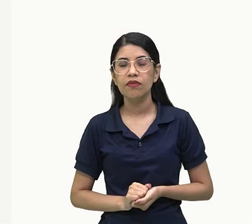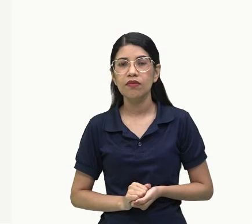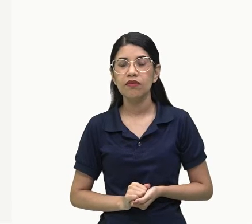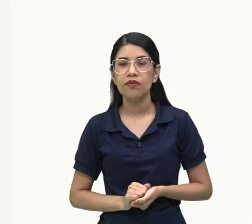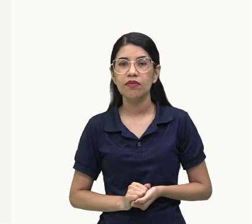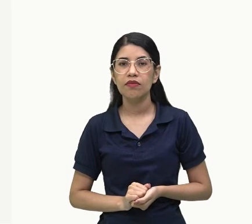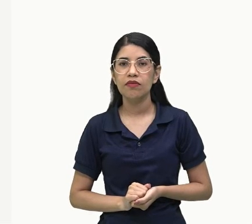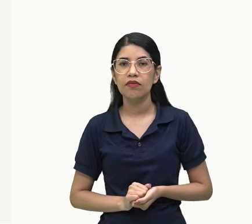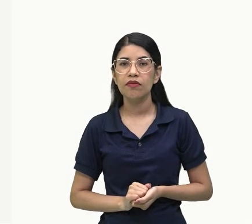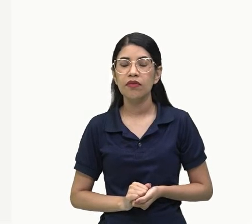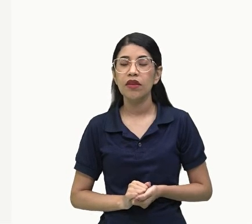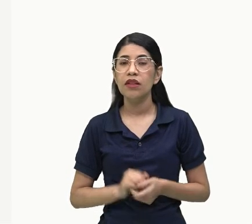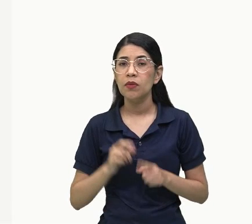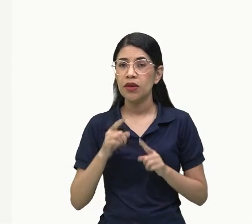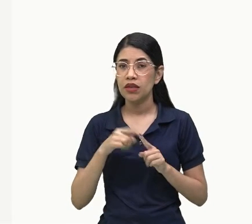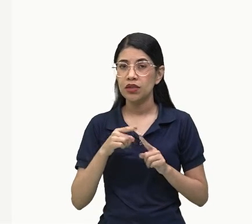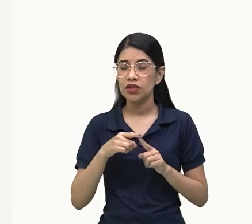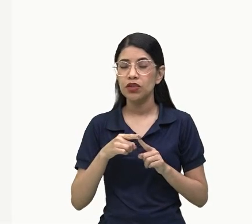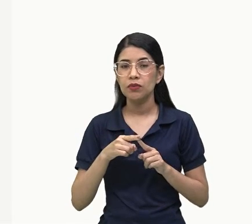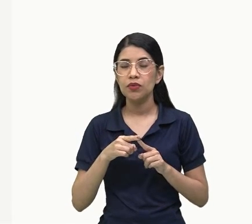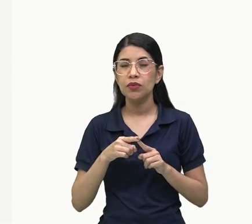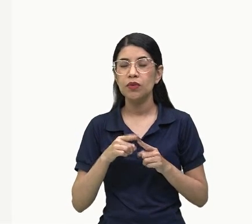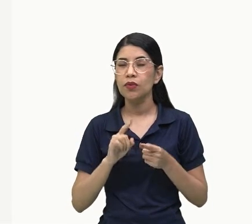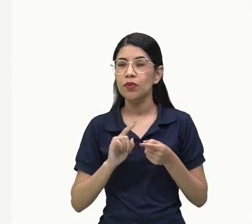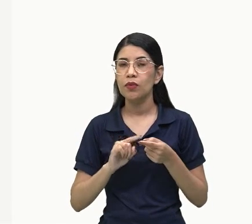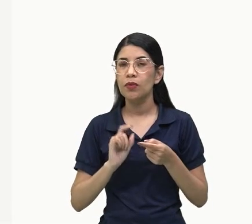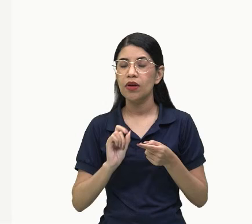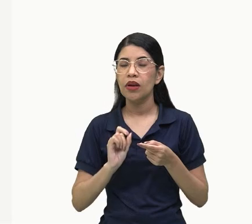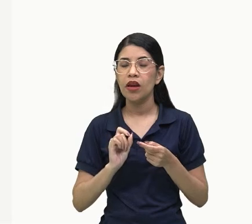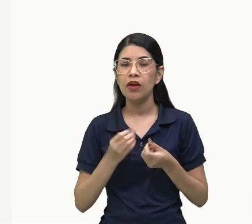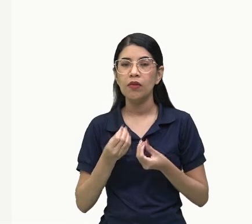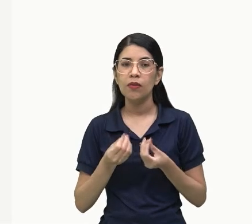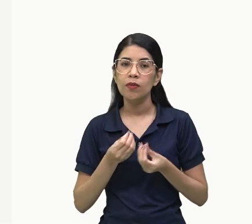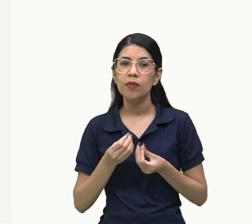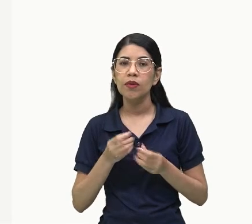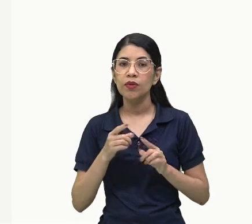Bem, esse meio transparente é um meio óptico